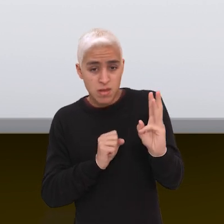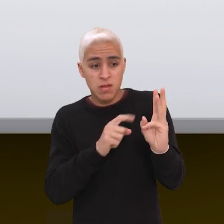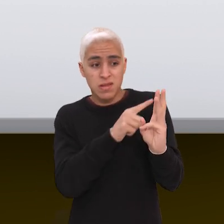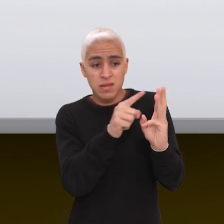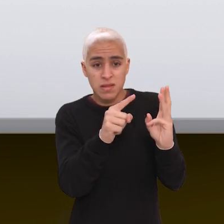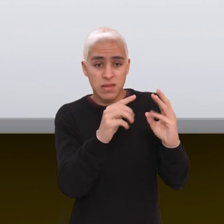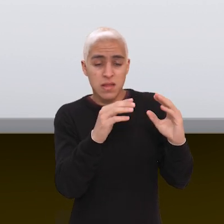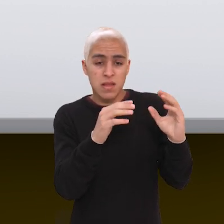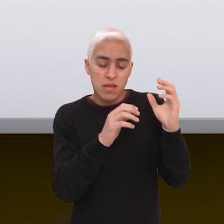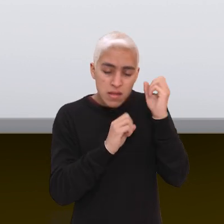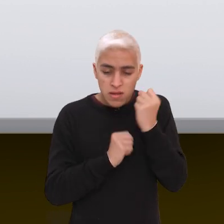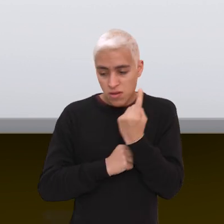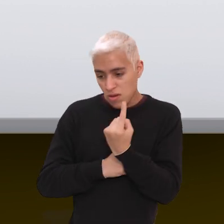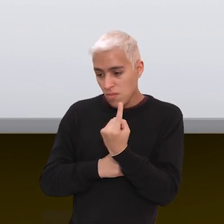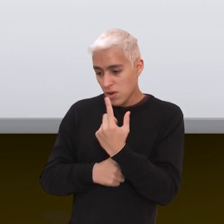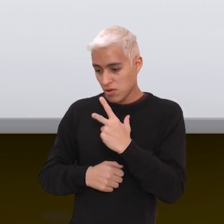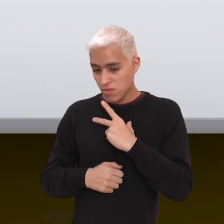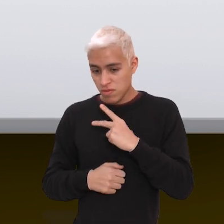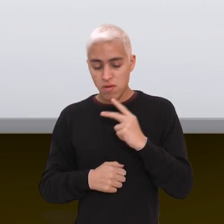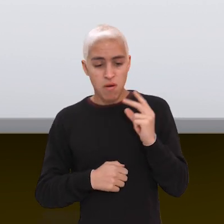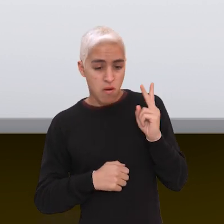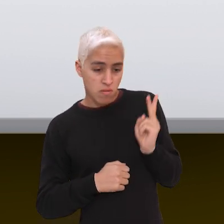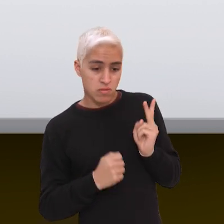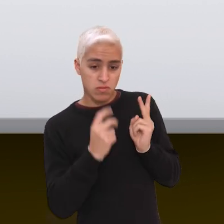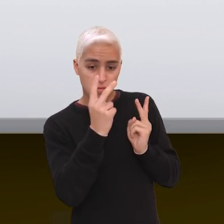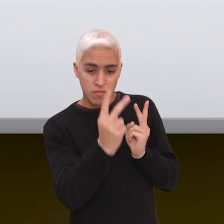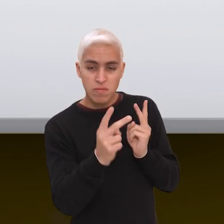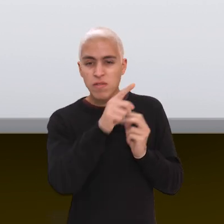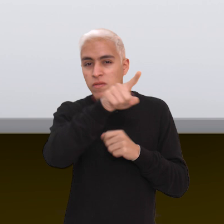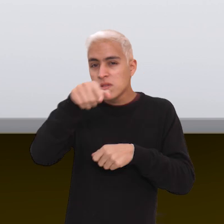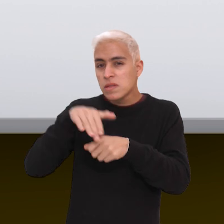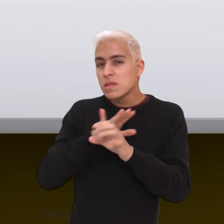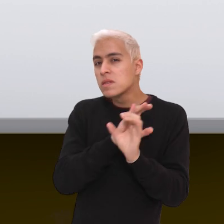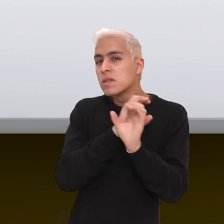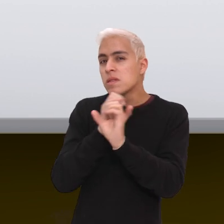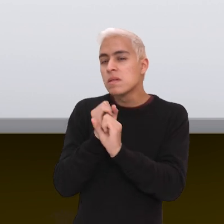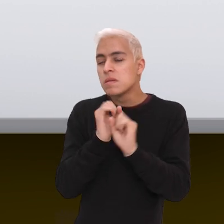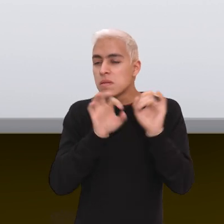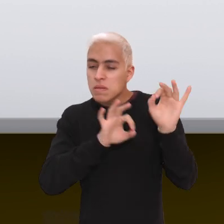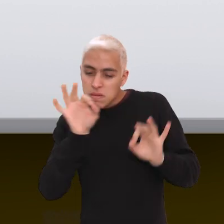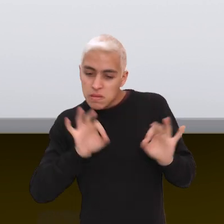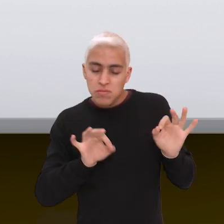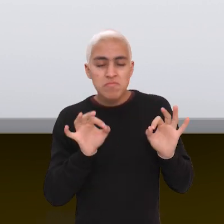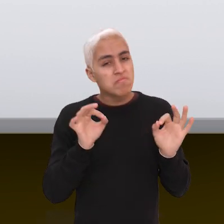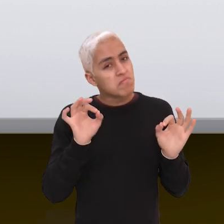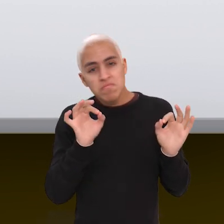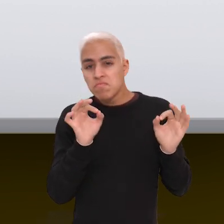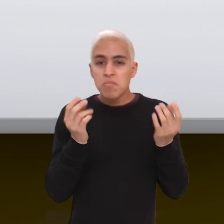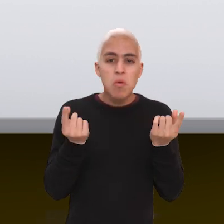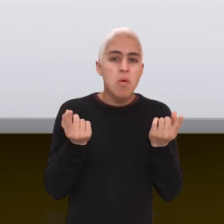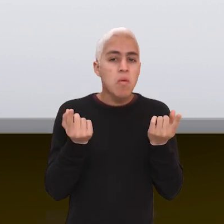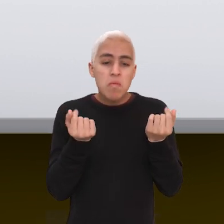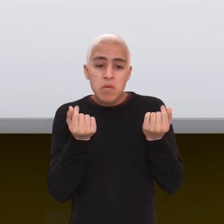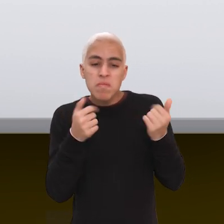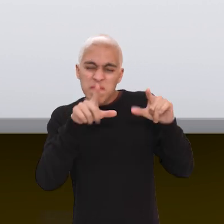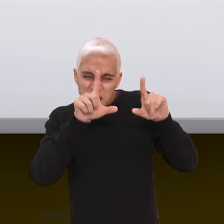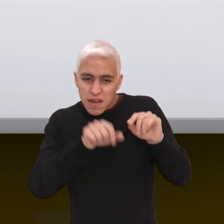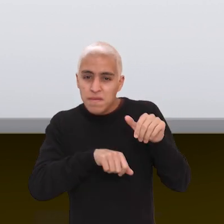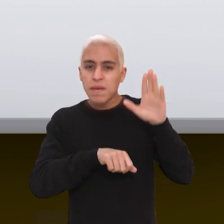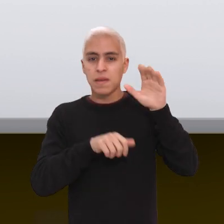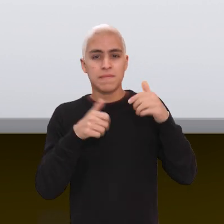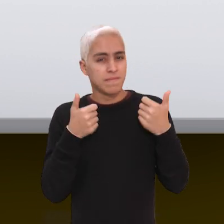3 pessoas no quarto triplo, uma no individual ou 2 em cada duplo. Você vai fazer essa composição de acordo com